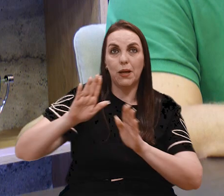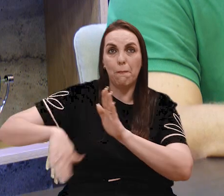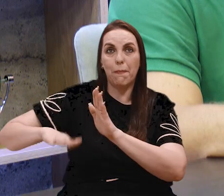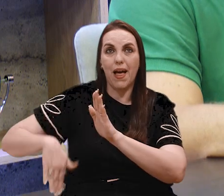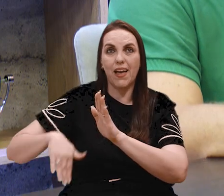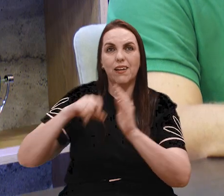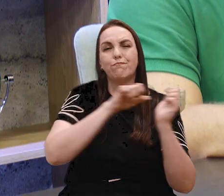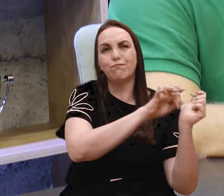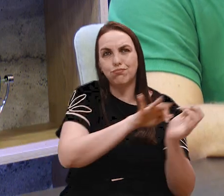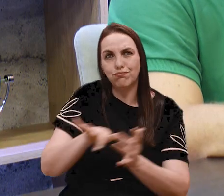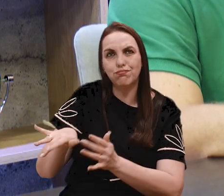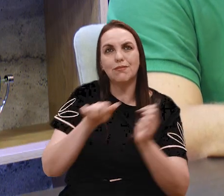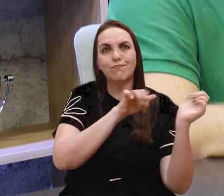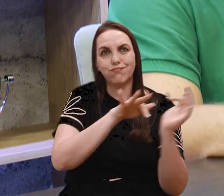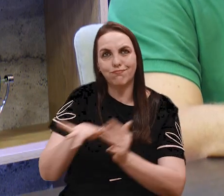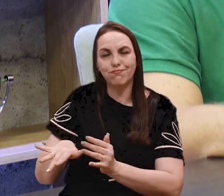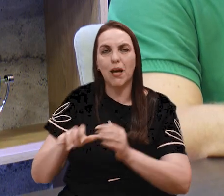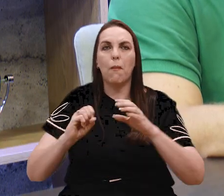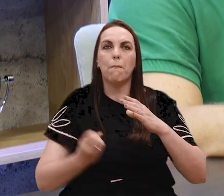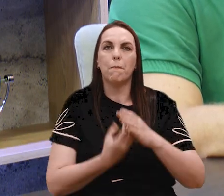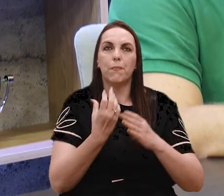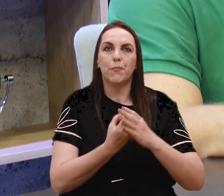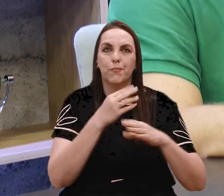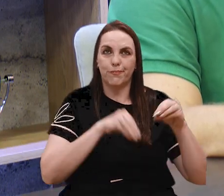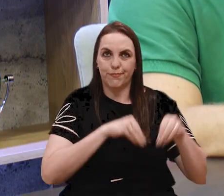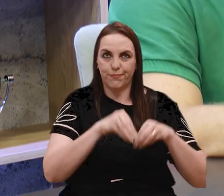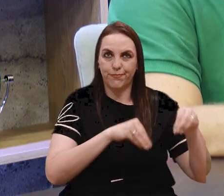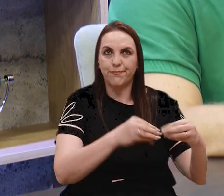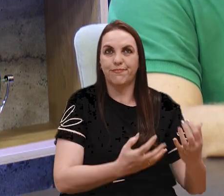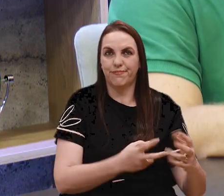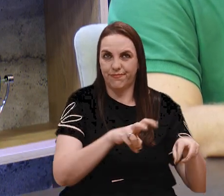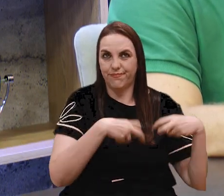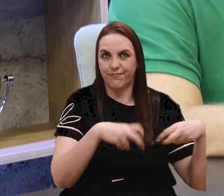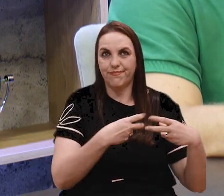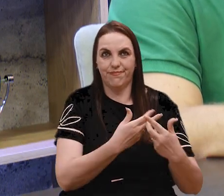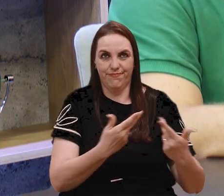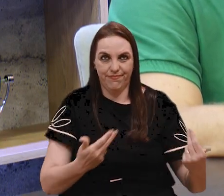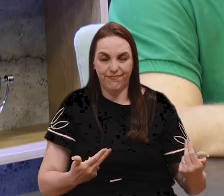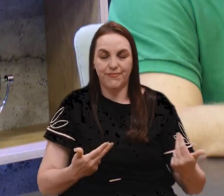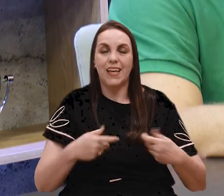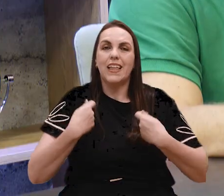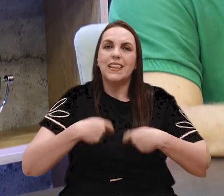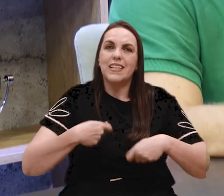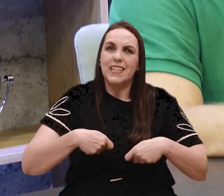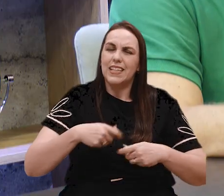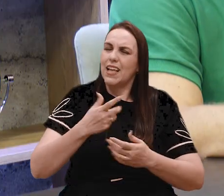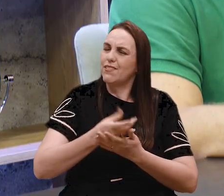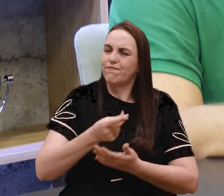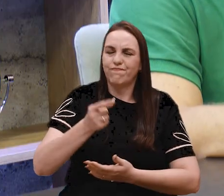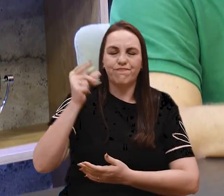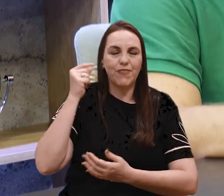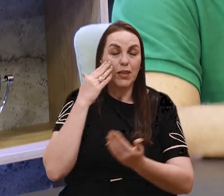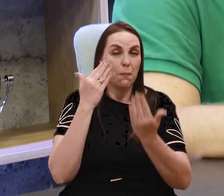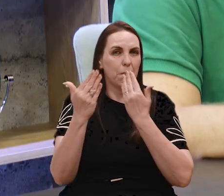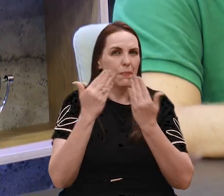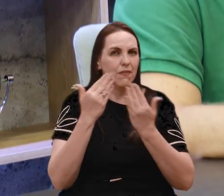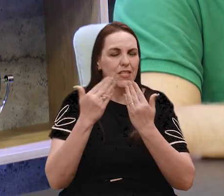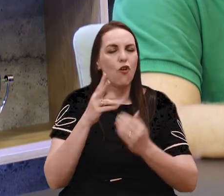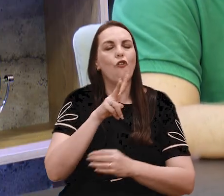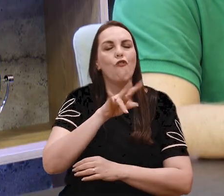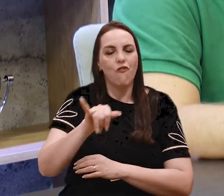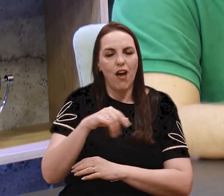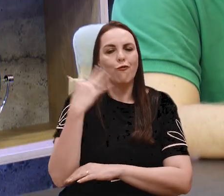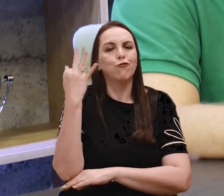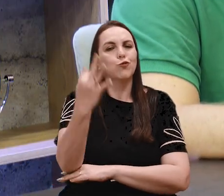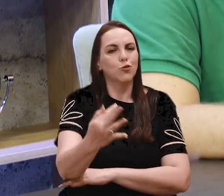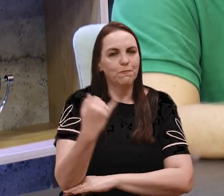produção. Então ela nasceu já a sua necessidade prevendo essa